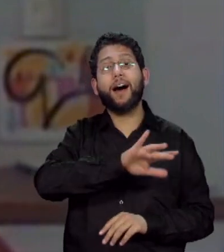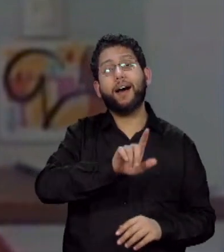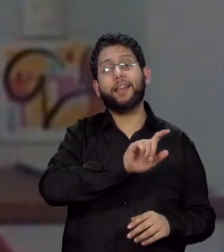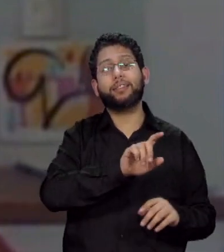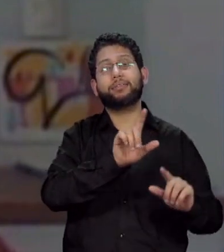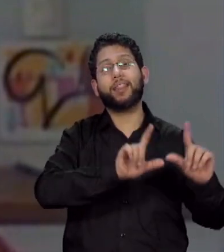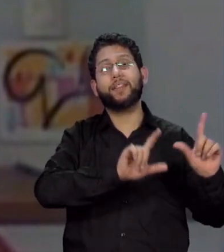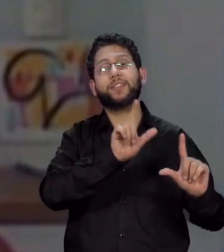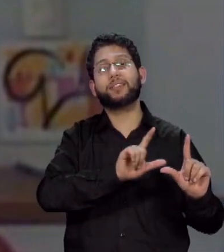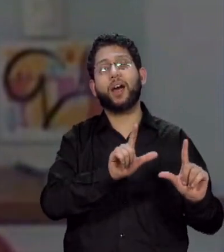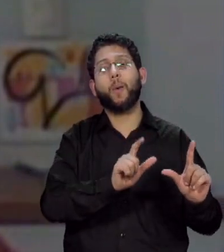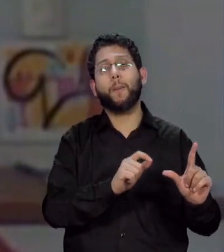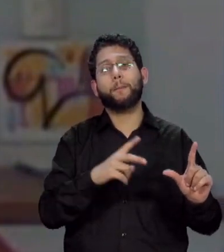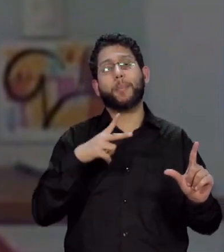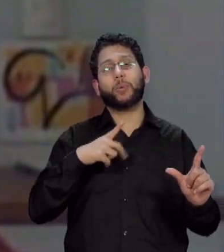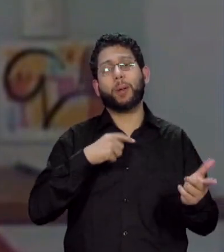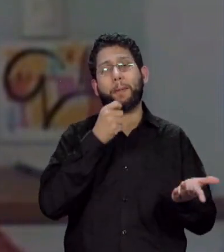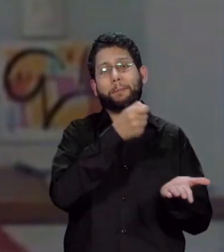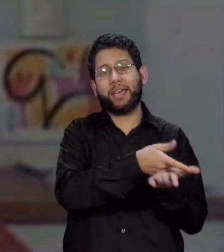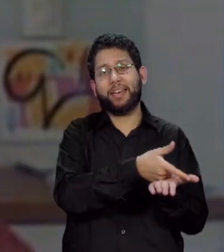das TVs pagas,